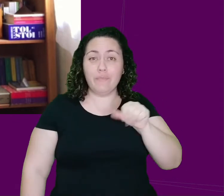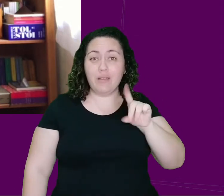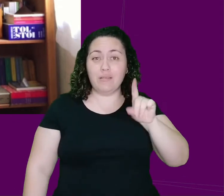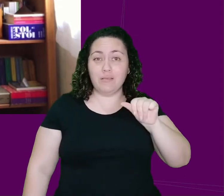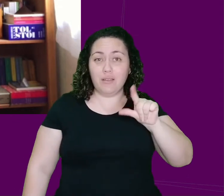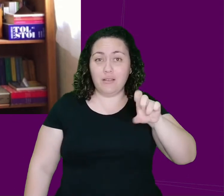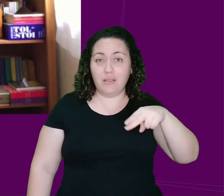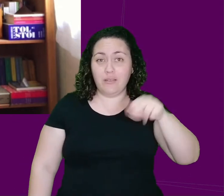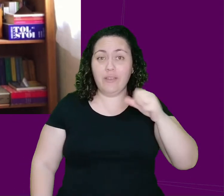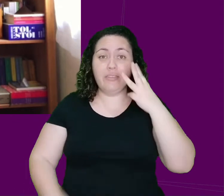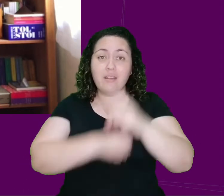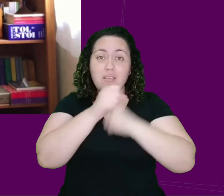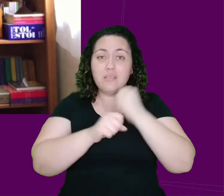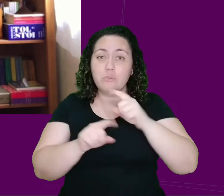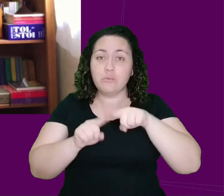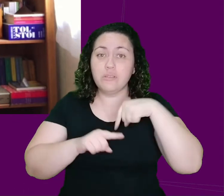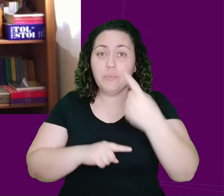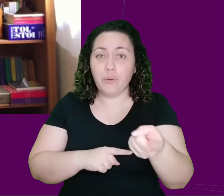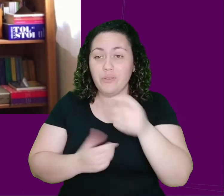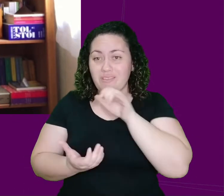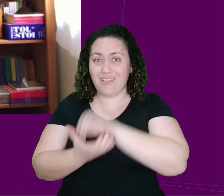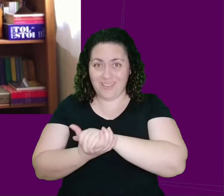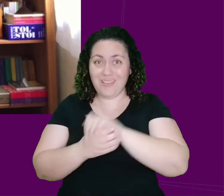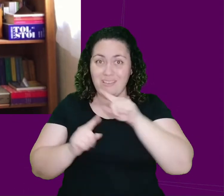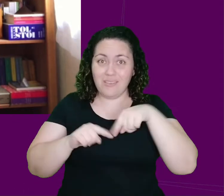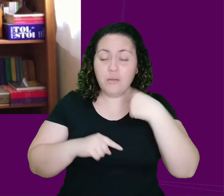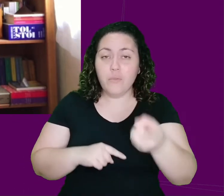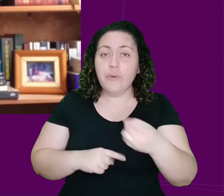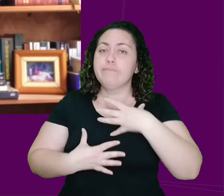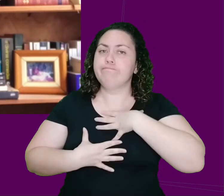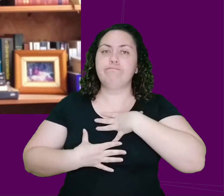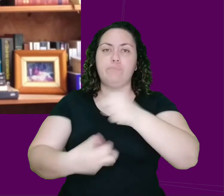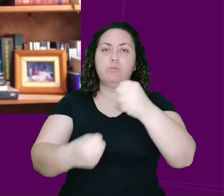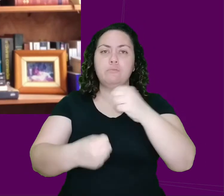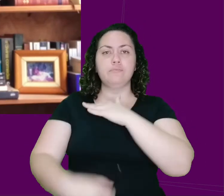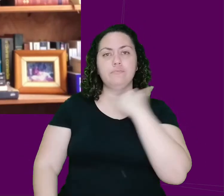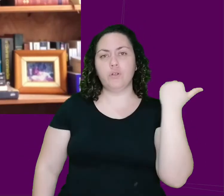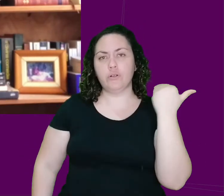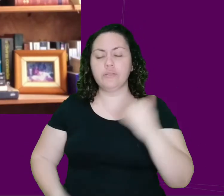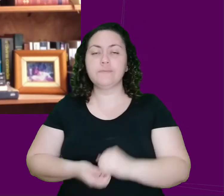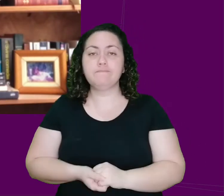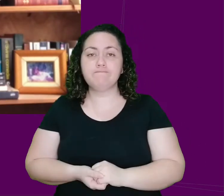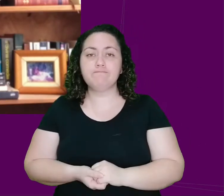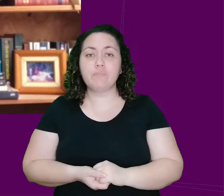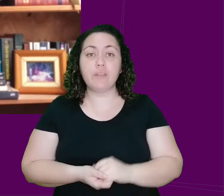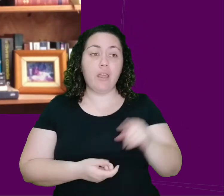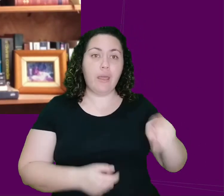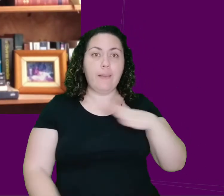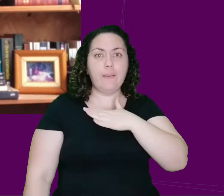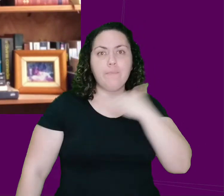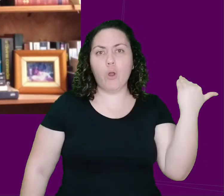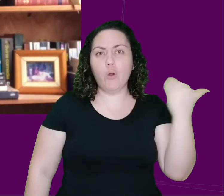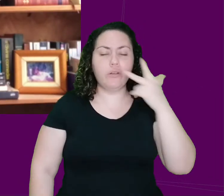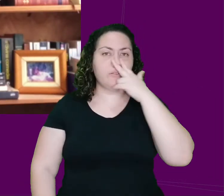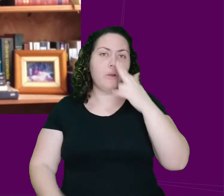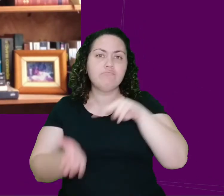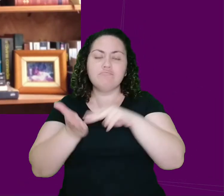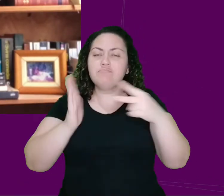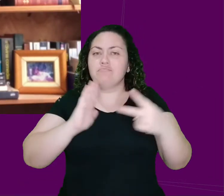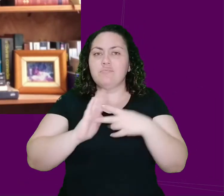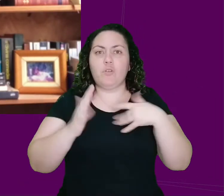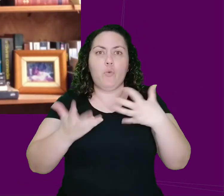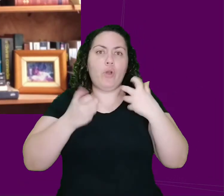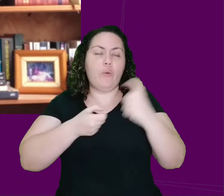3 anos depois do casamento, acaba por tirar a própria vida. A morte de Madalena, ato desesperado de